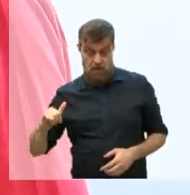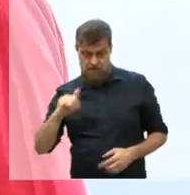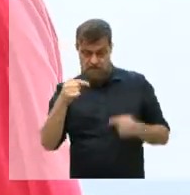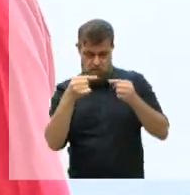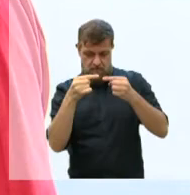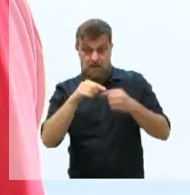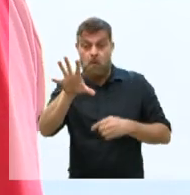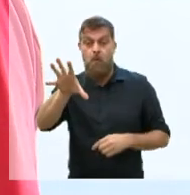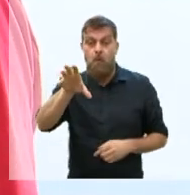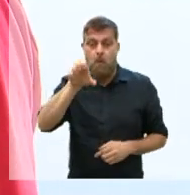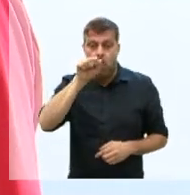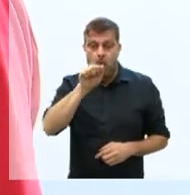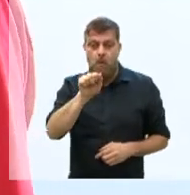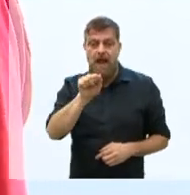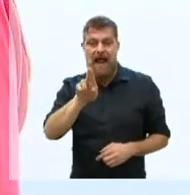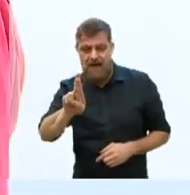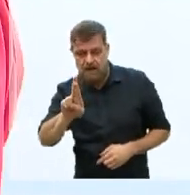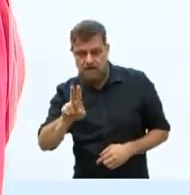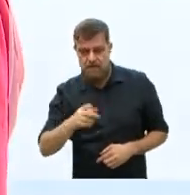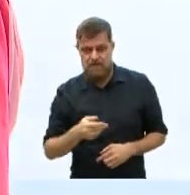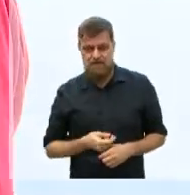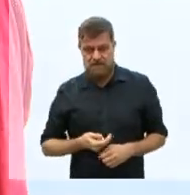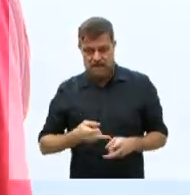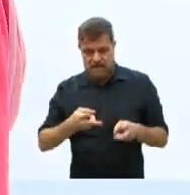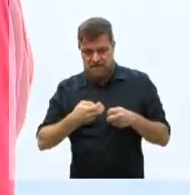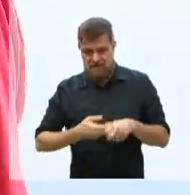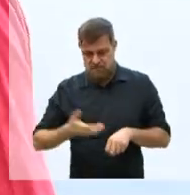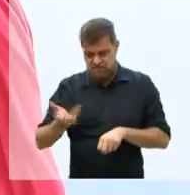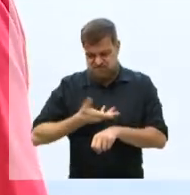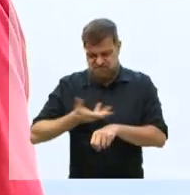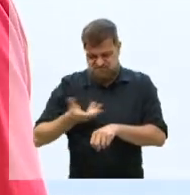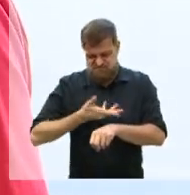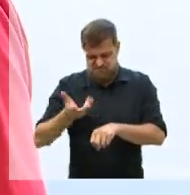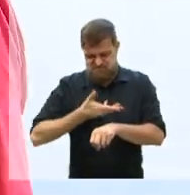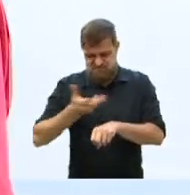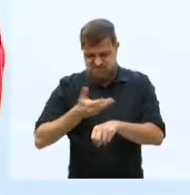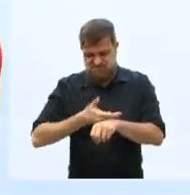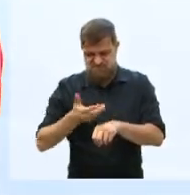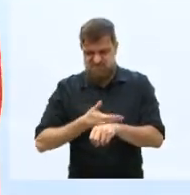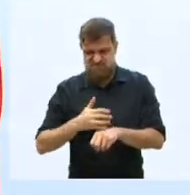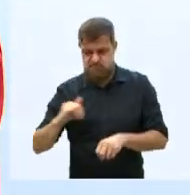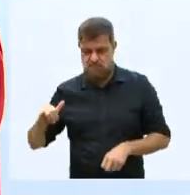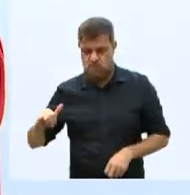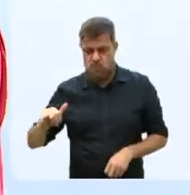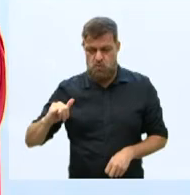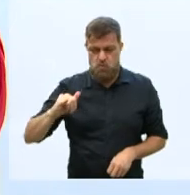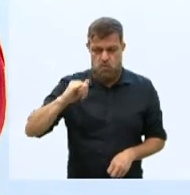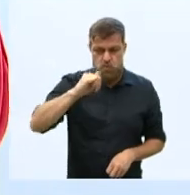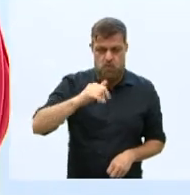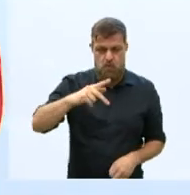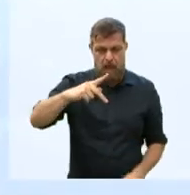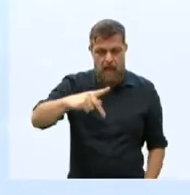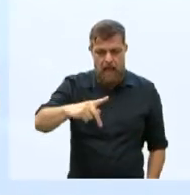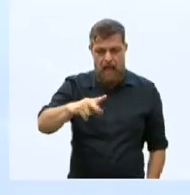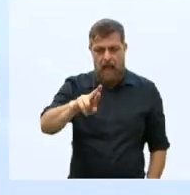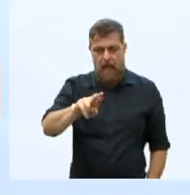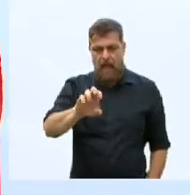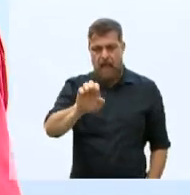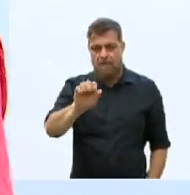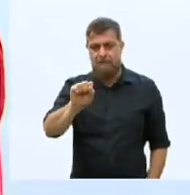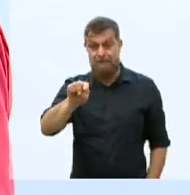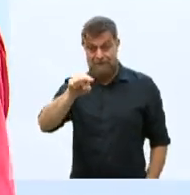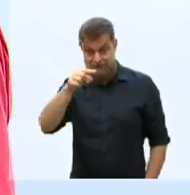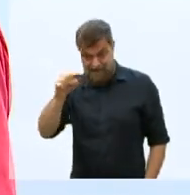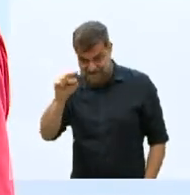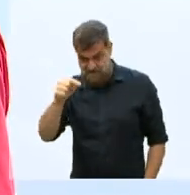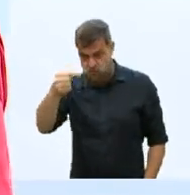percebeu que quando eu tenho alta velocidade de um fluido, como o ar, por exemplo, a pressão cai. Tanto uma relação de Bernoulli, que